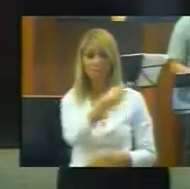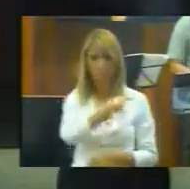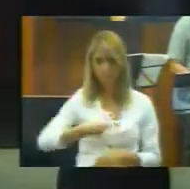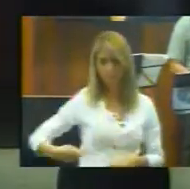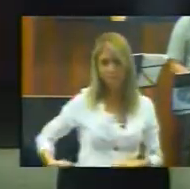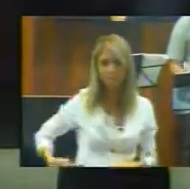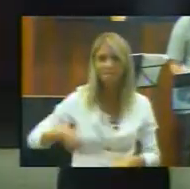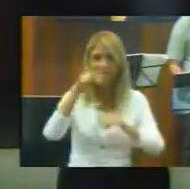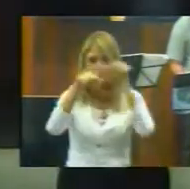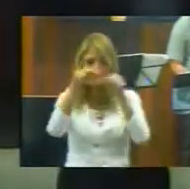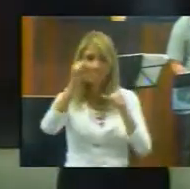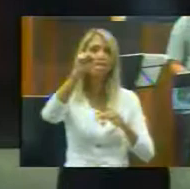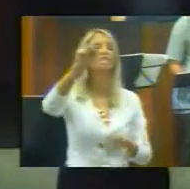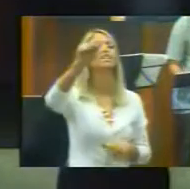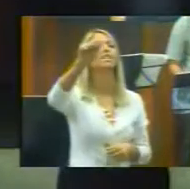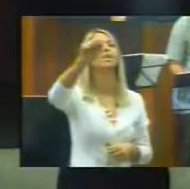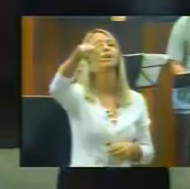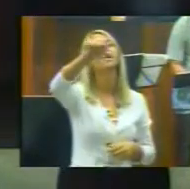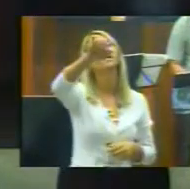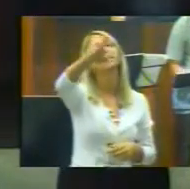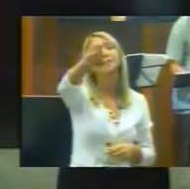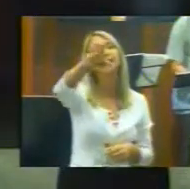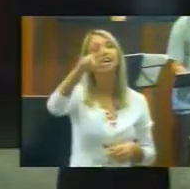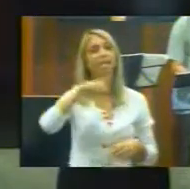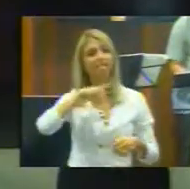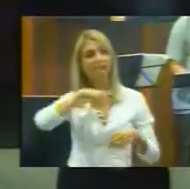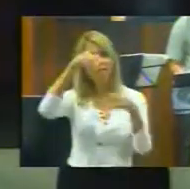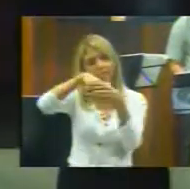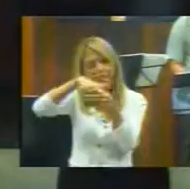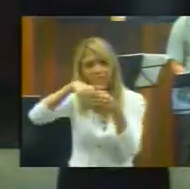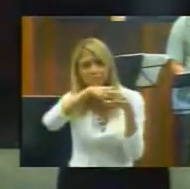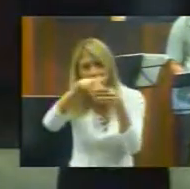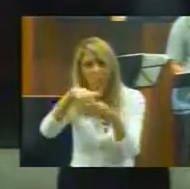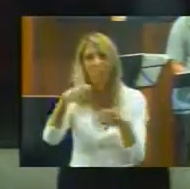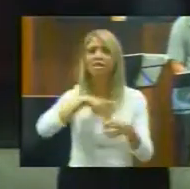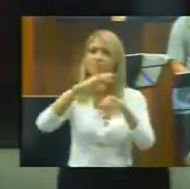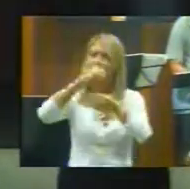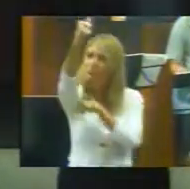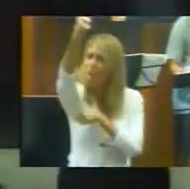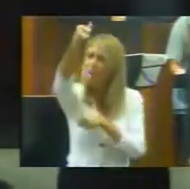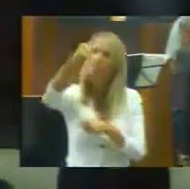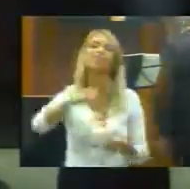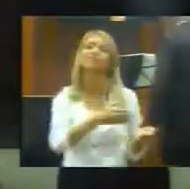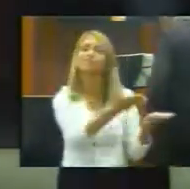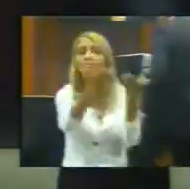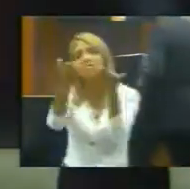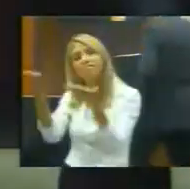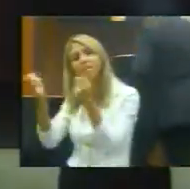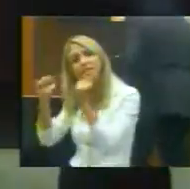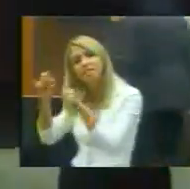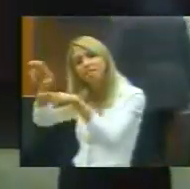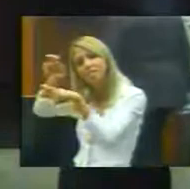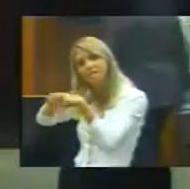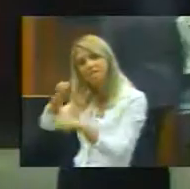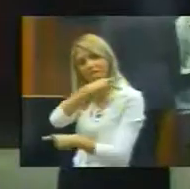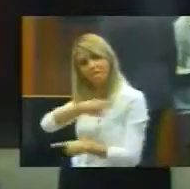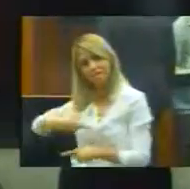Samir Dutra, o mais votado entre o parlamentar